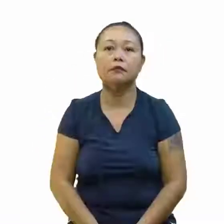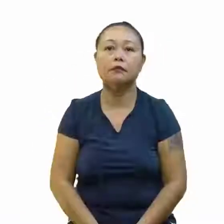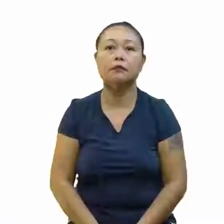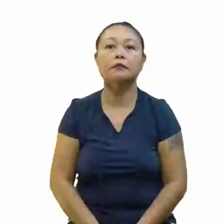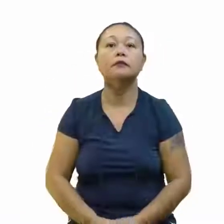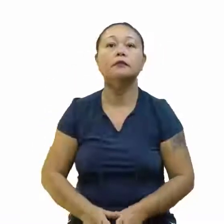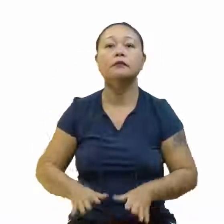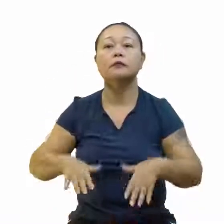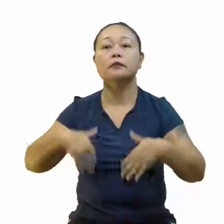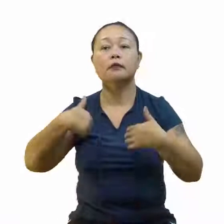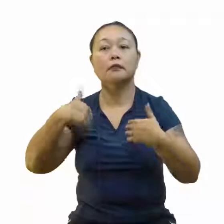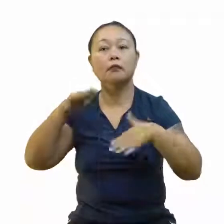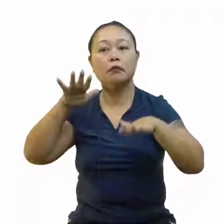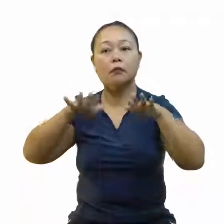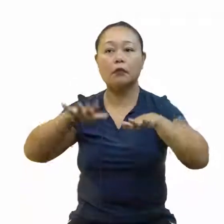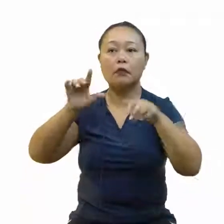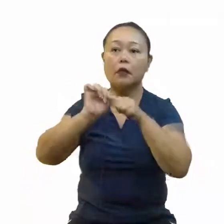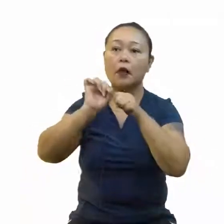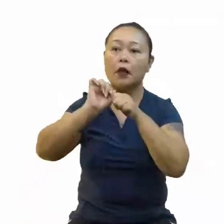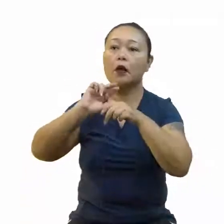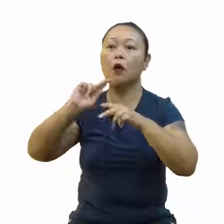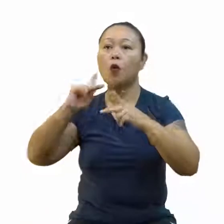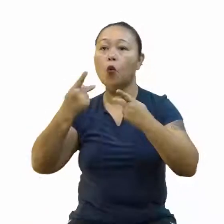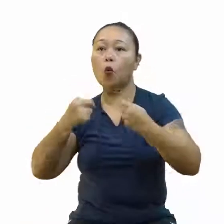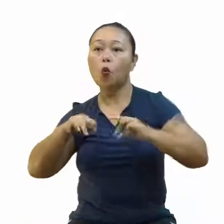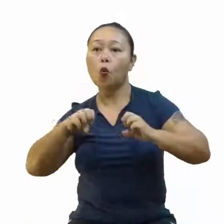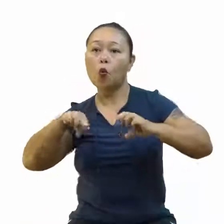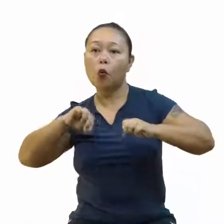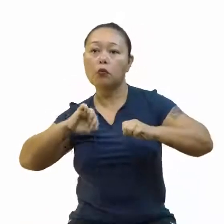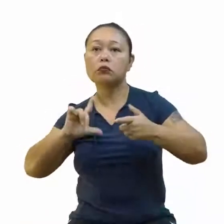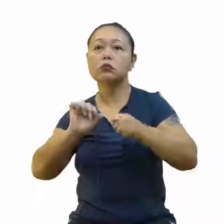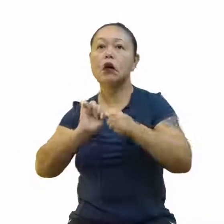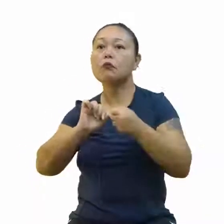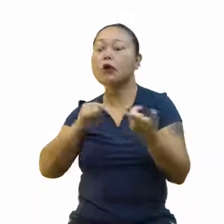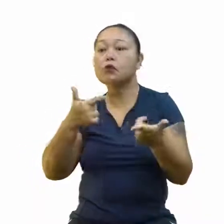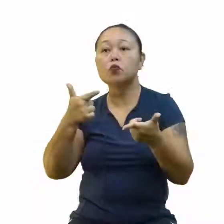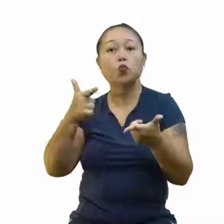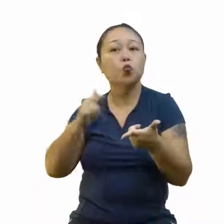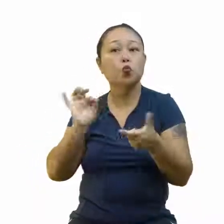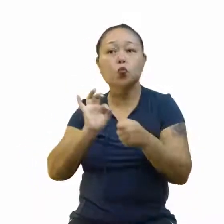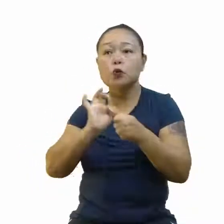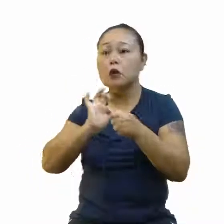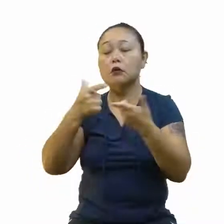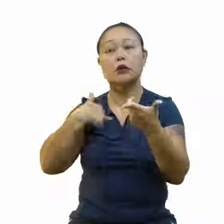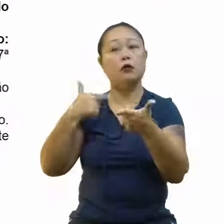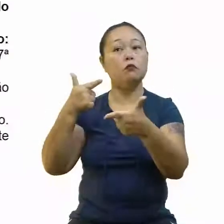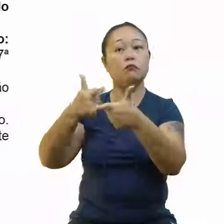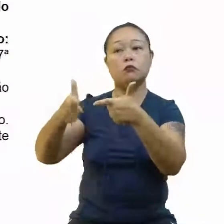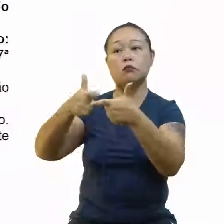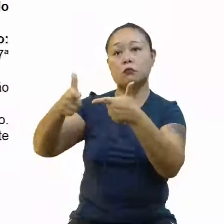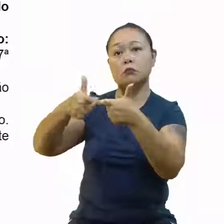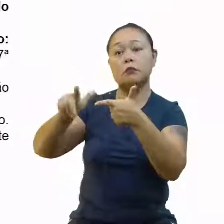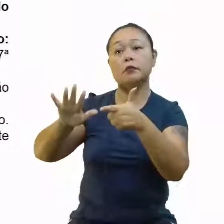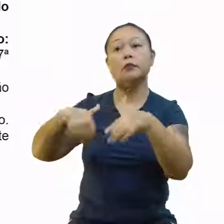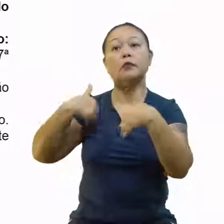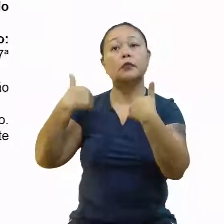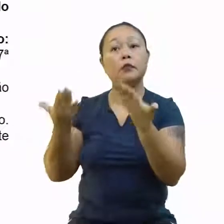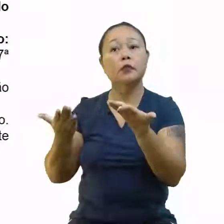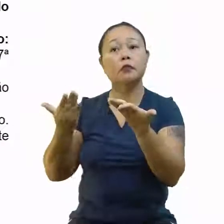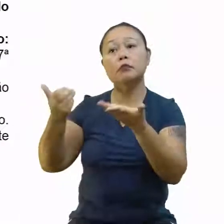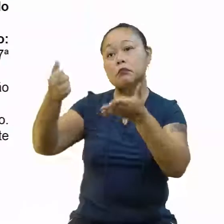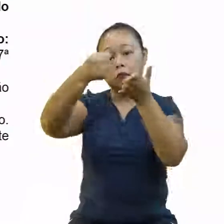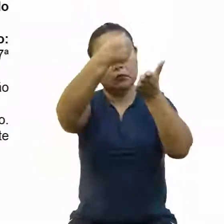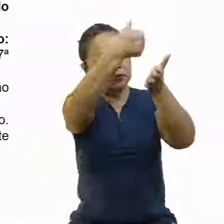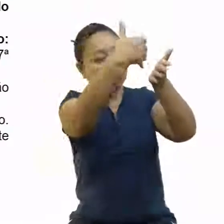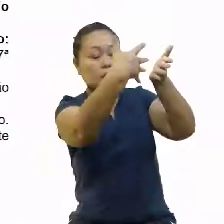intensidade. De estabilizar a questão hormonal, né, para que você não tenha nenhuma complicação. Aqui as nossas